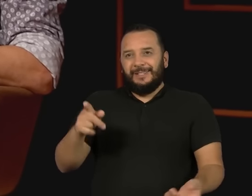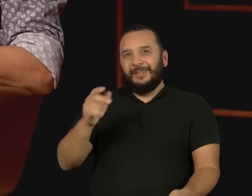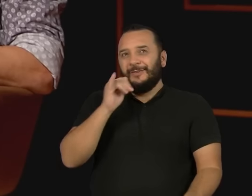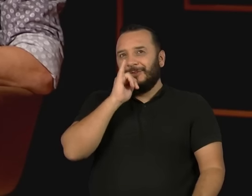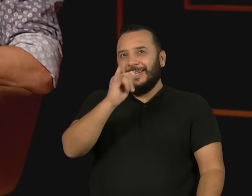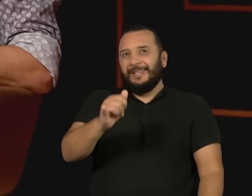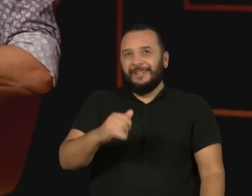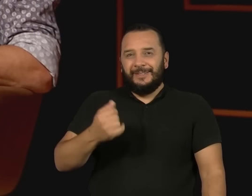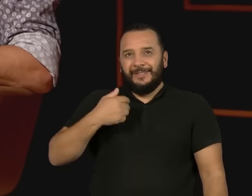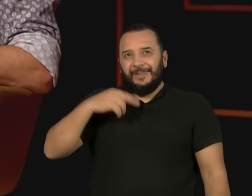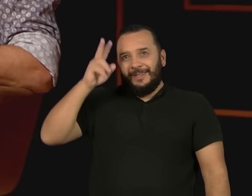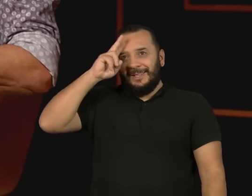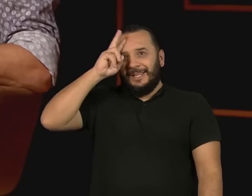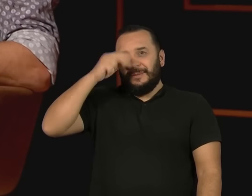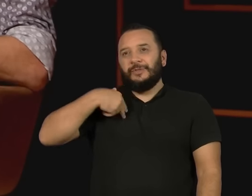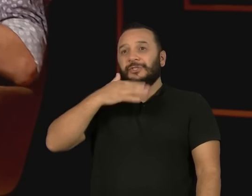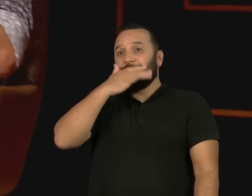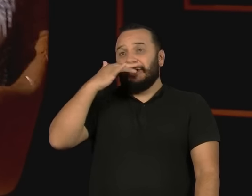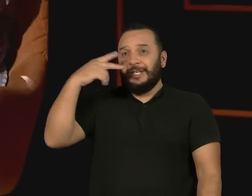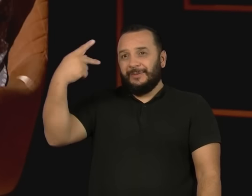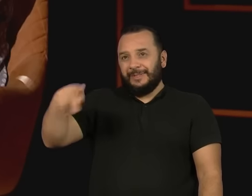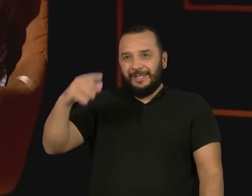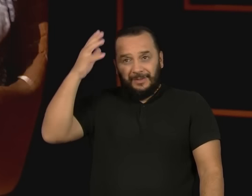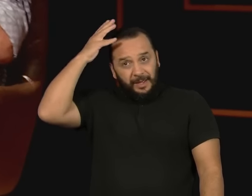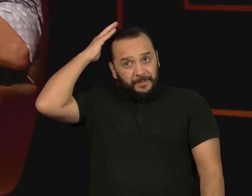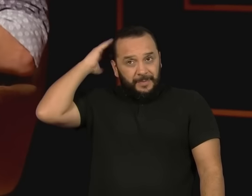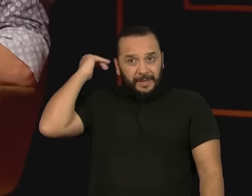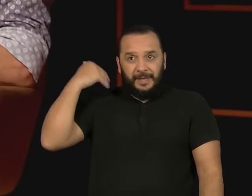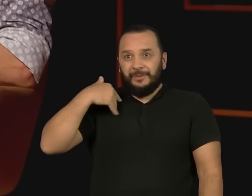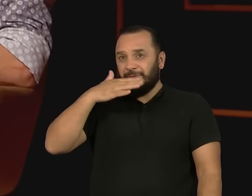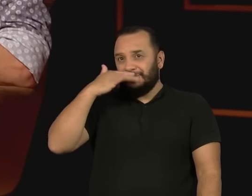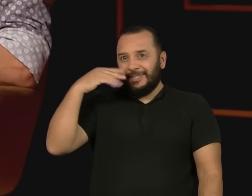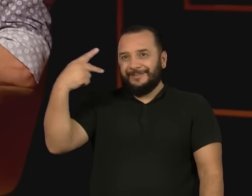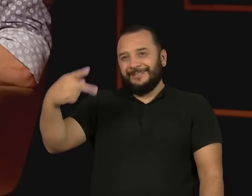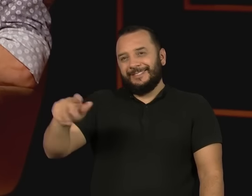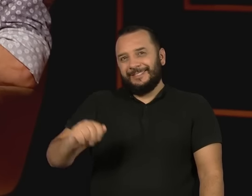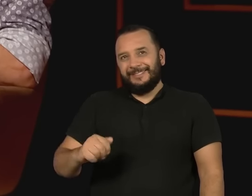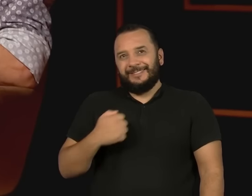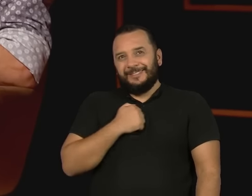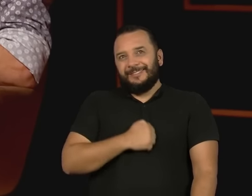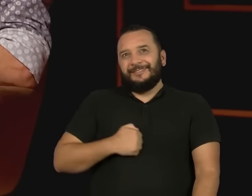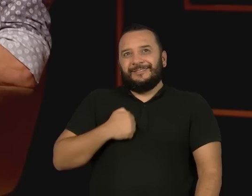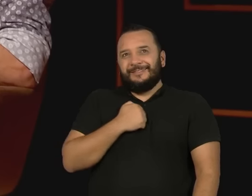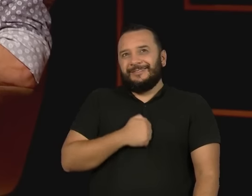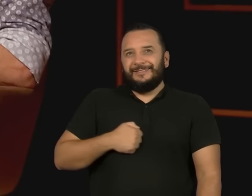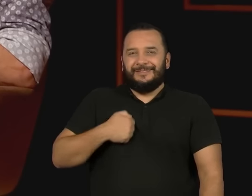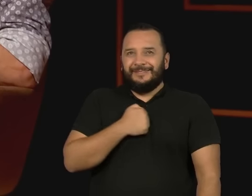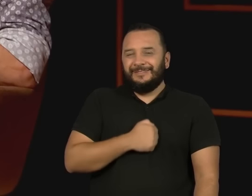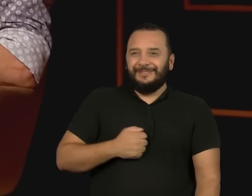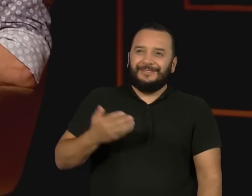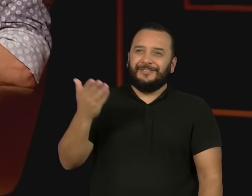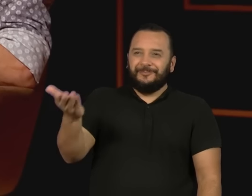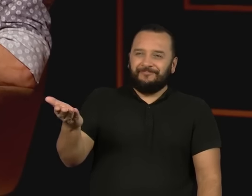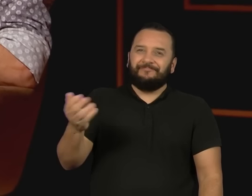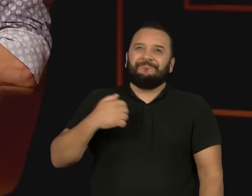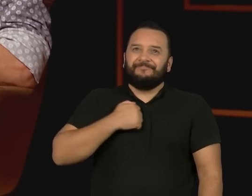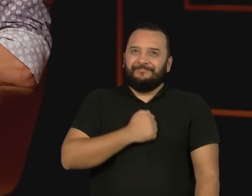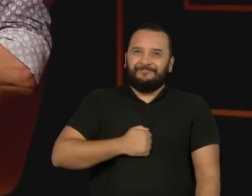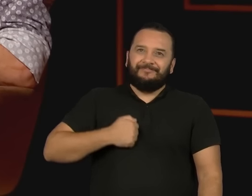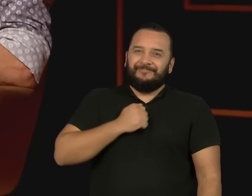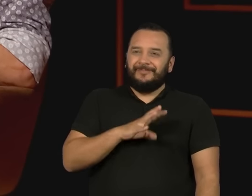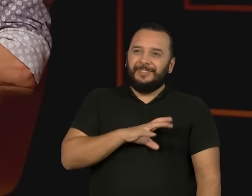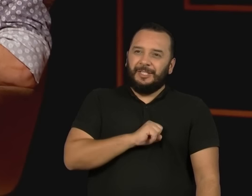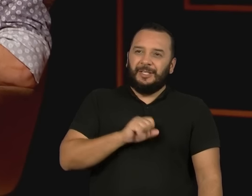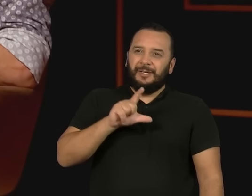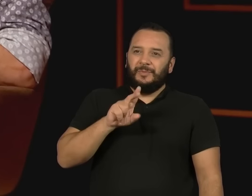falando ali, eu lembro do cheiro dele, o cheiro do cabelo, o cheiro dele. E saudades, saudades, saudades, saudades. Eu amo demais o